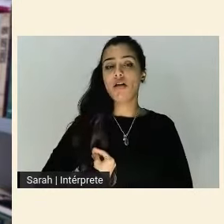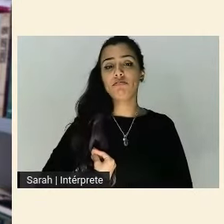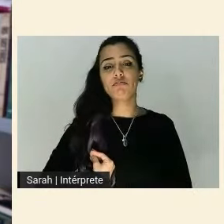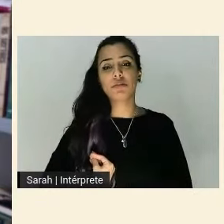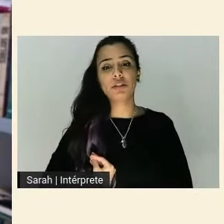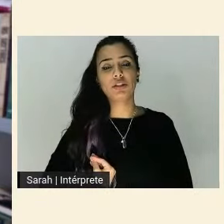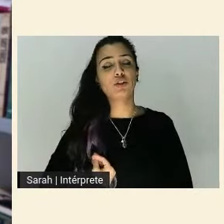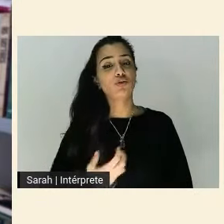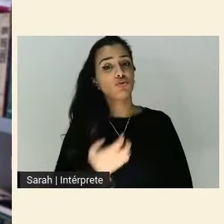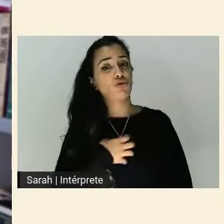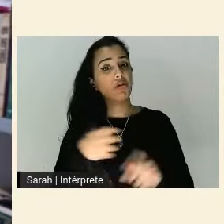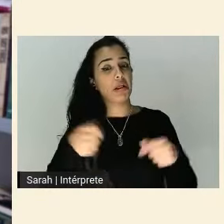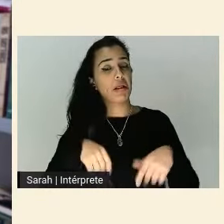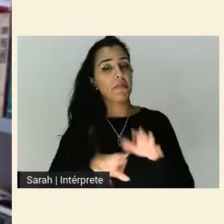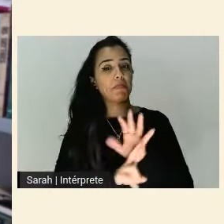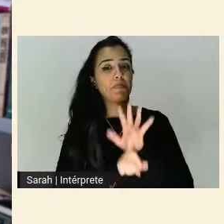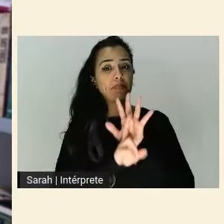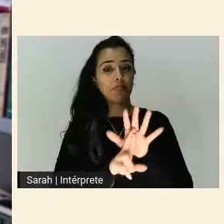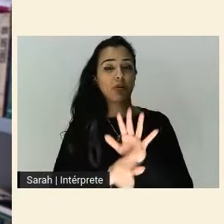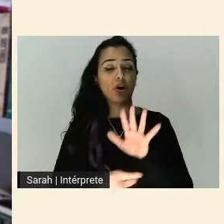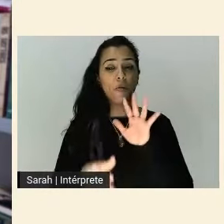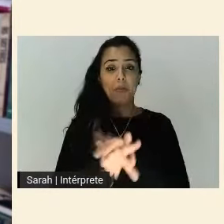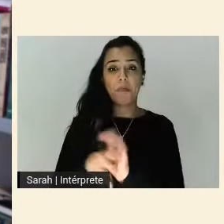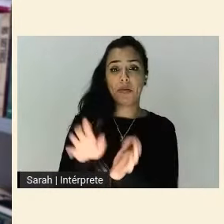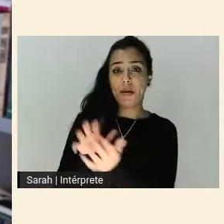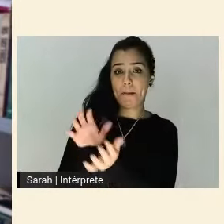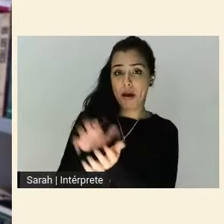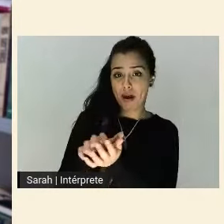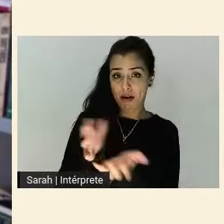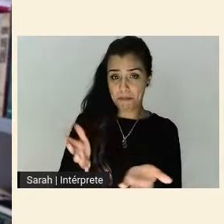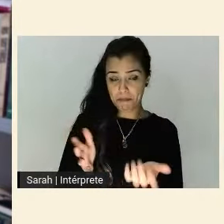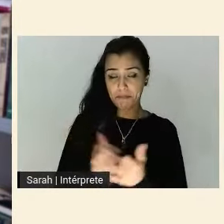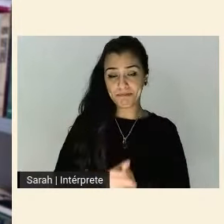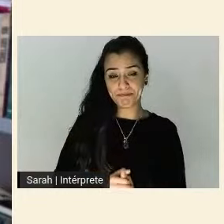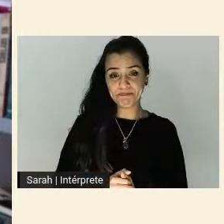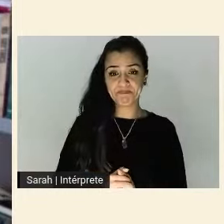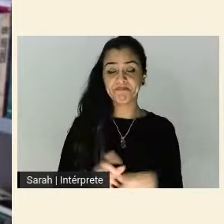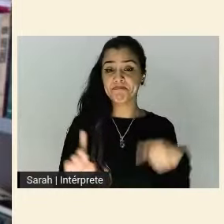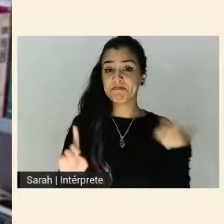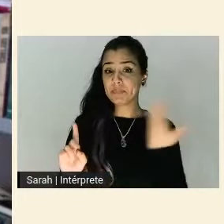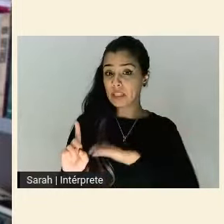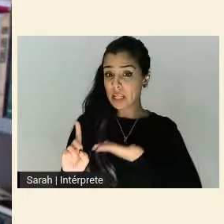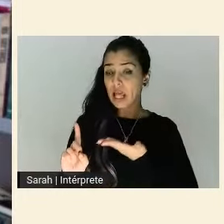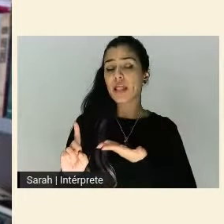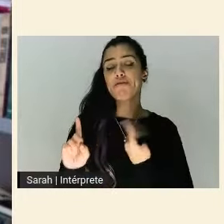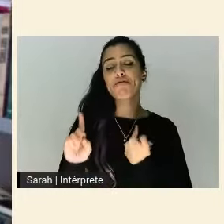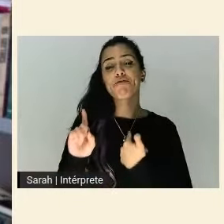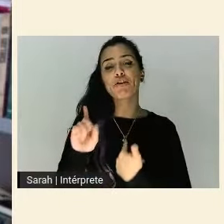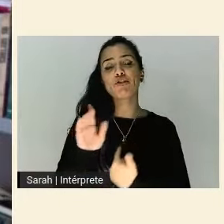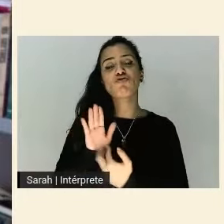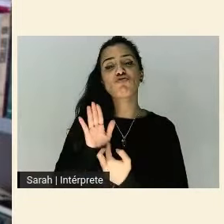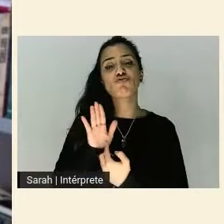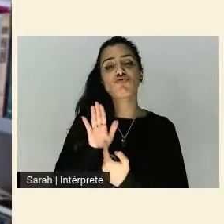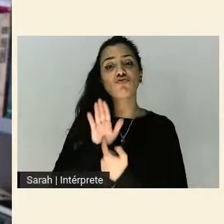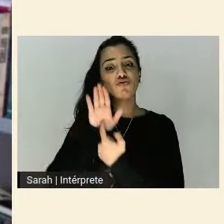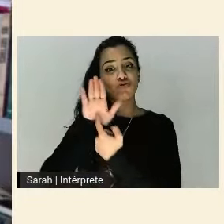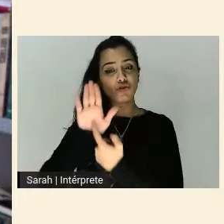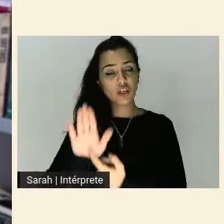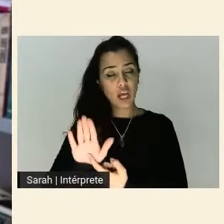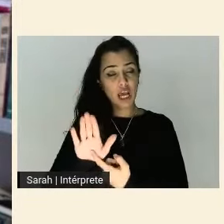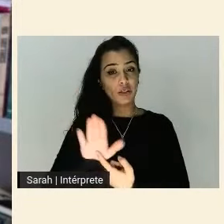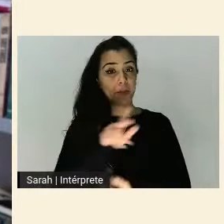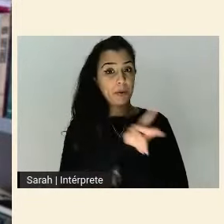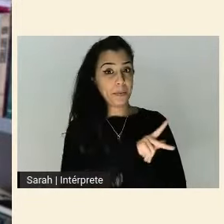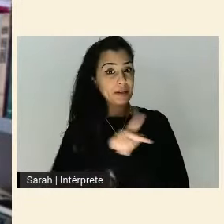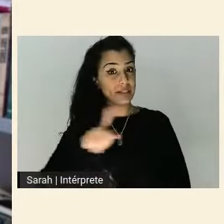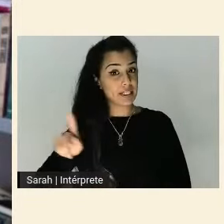de representante do Estado da Paraíba, não é? É indicado pelo presidente do Estado da Paraíba na